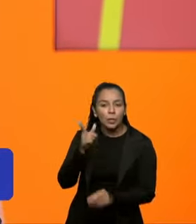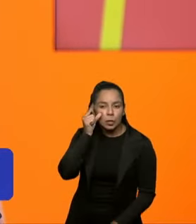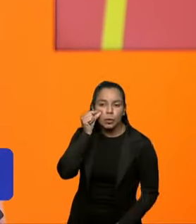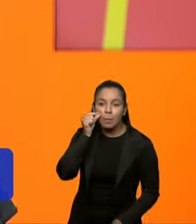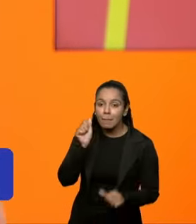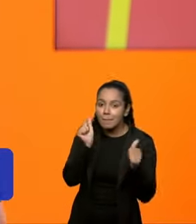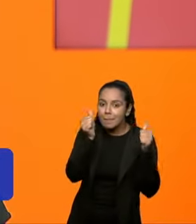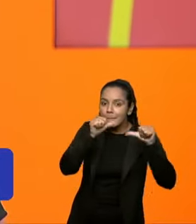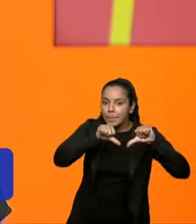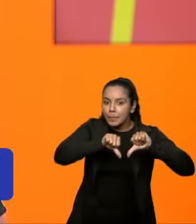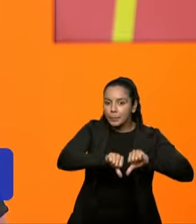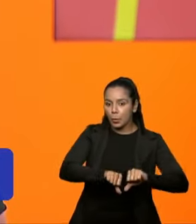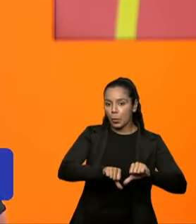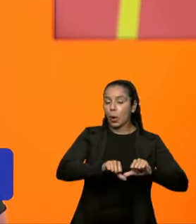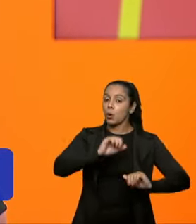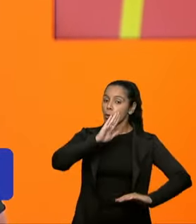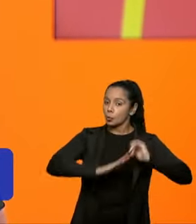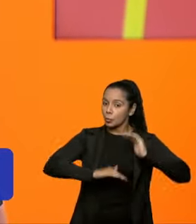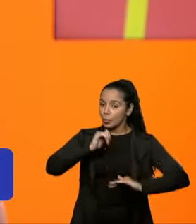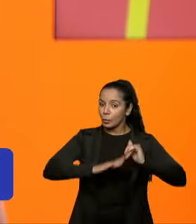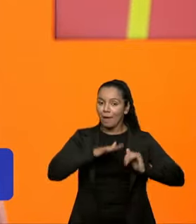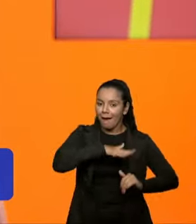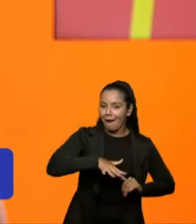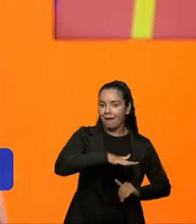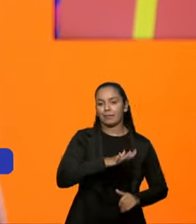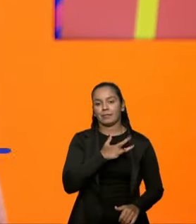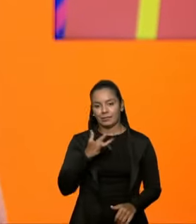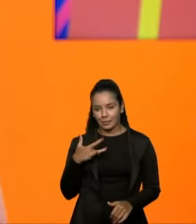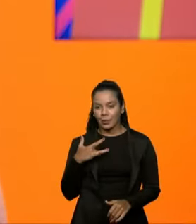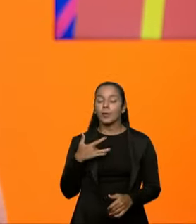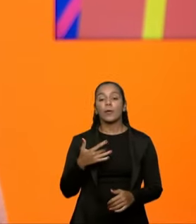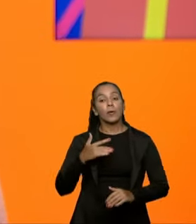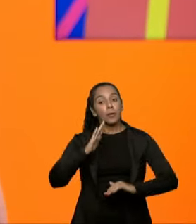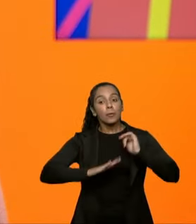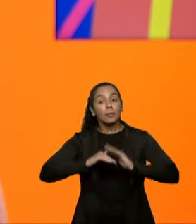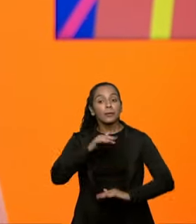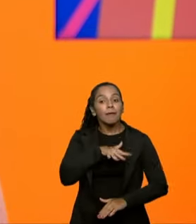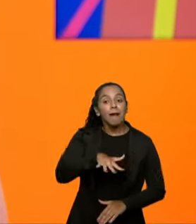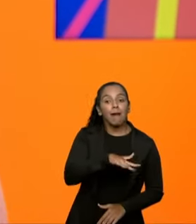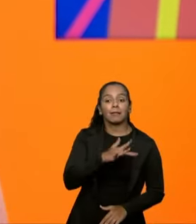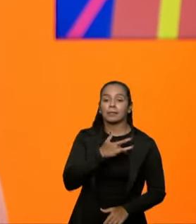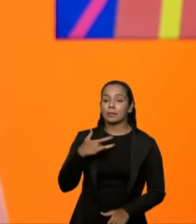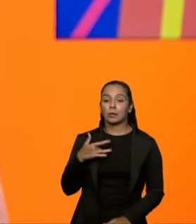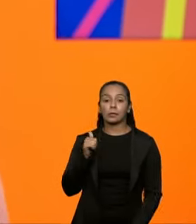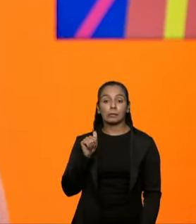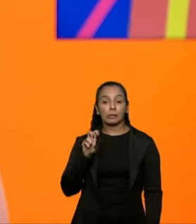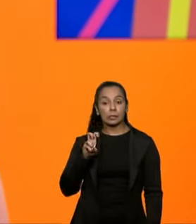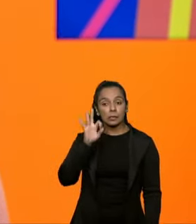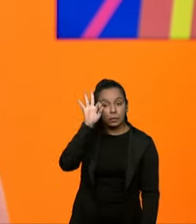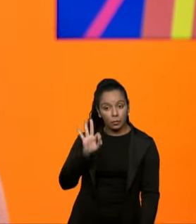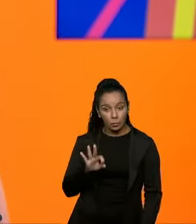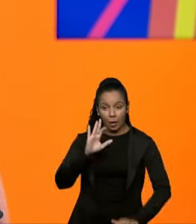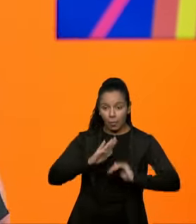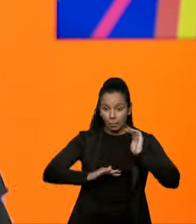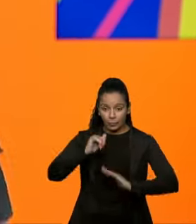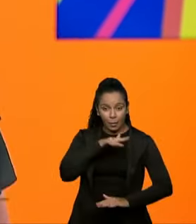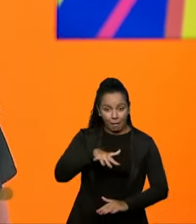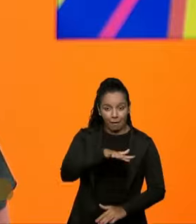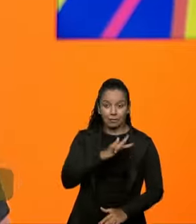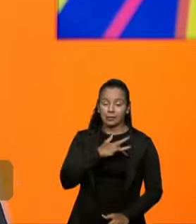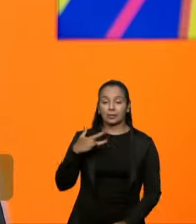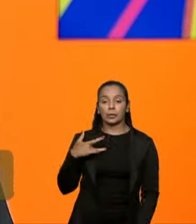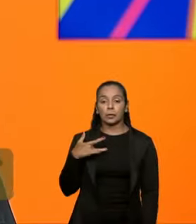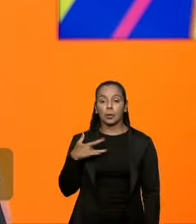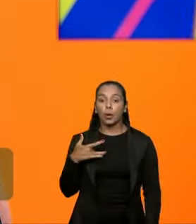piorou nos profissionais de saúde. Os profissionais de saúde, 15% dos profissionais de saúde passaram a